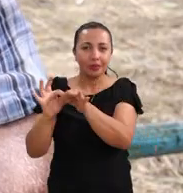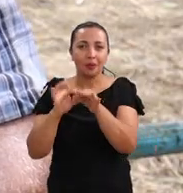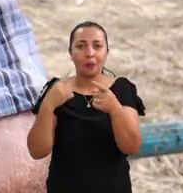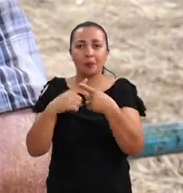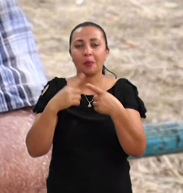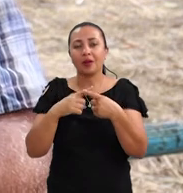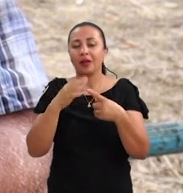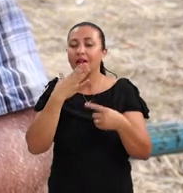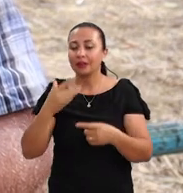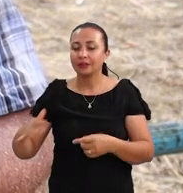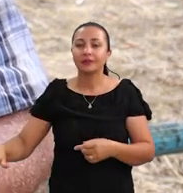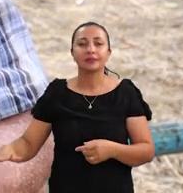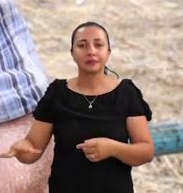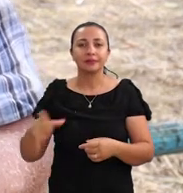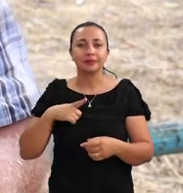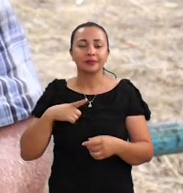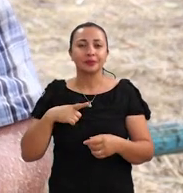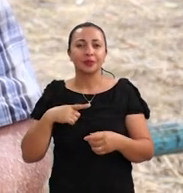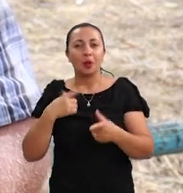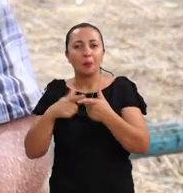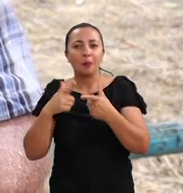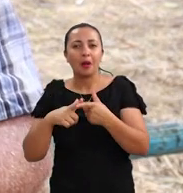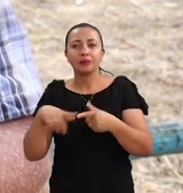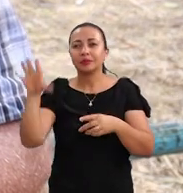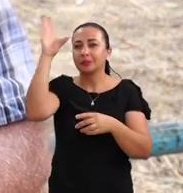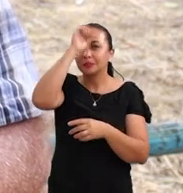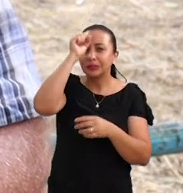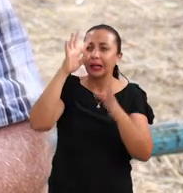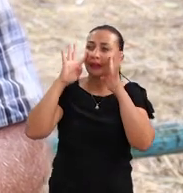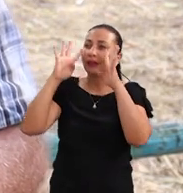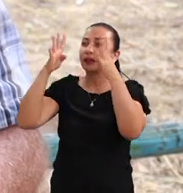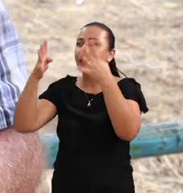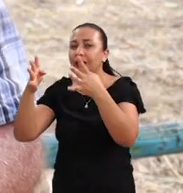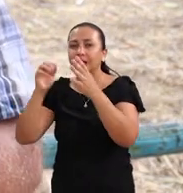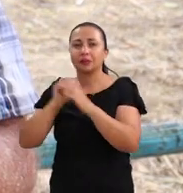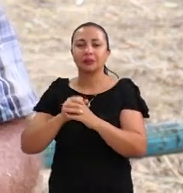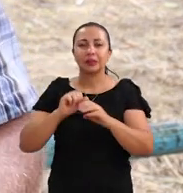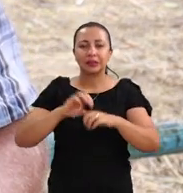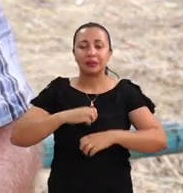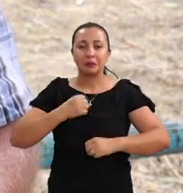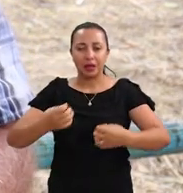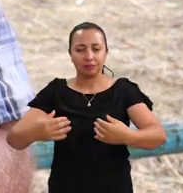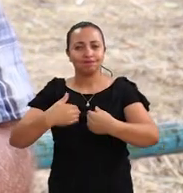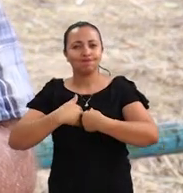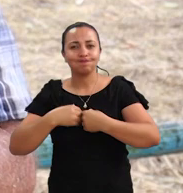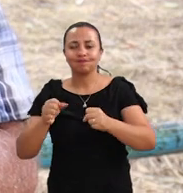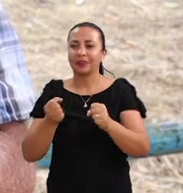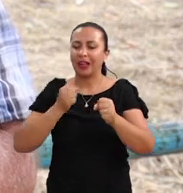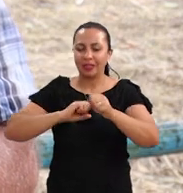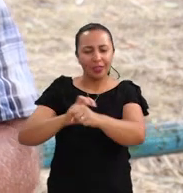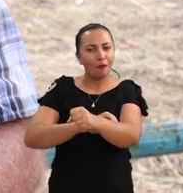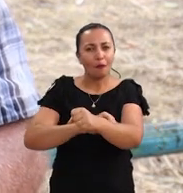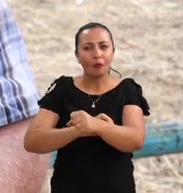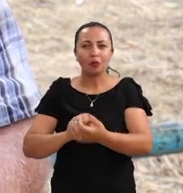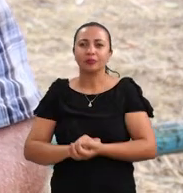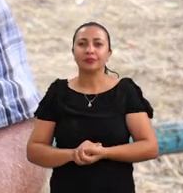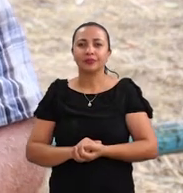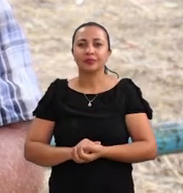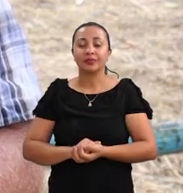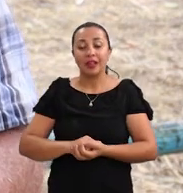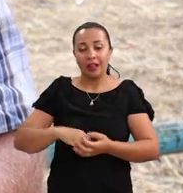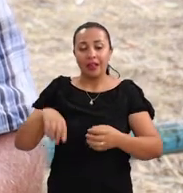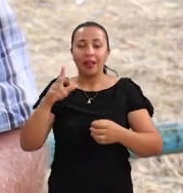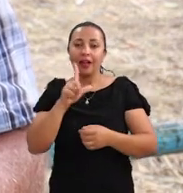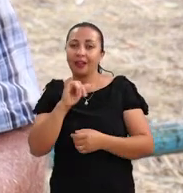porque existem crianças com déficit de aprendizagem, de atenção, né? Hiperatividade, né? Enfim. E